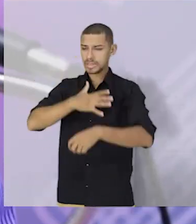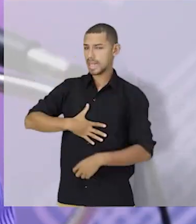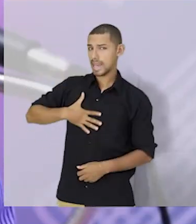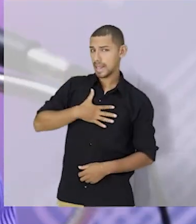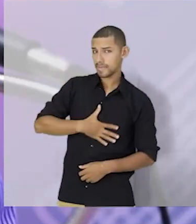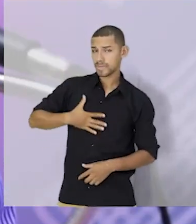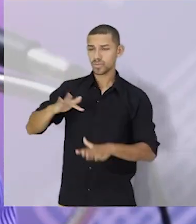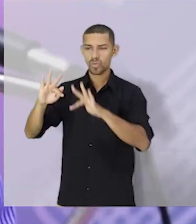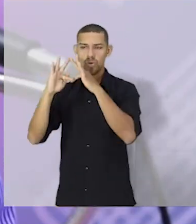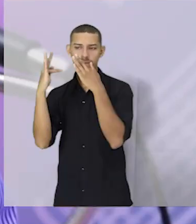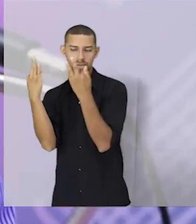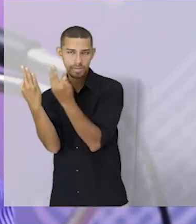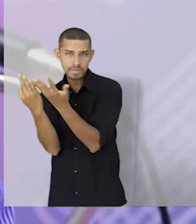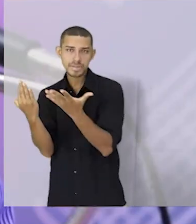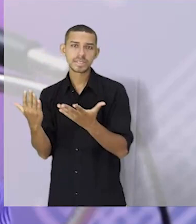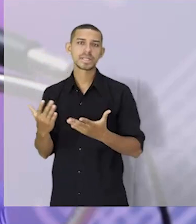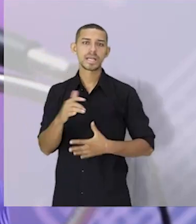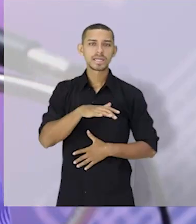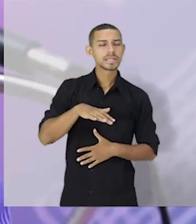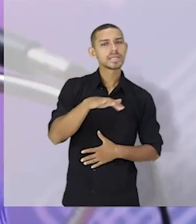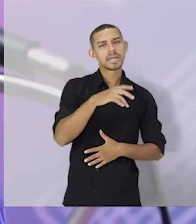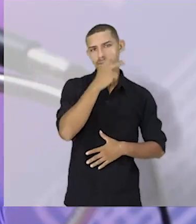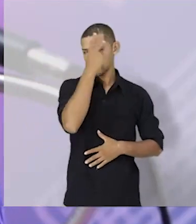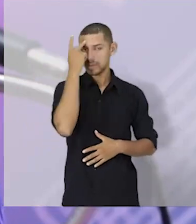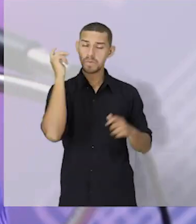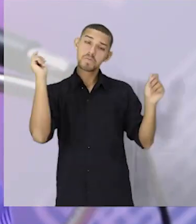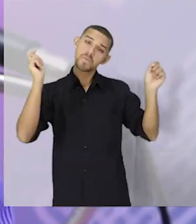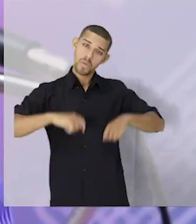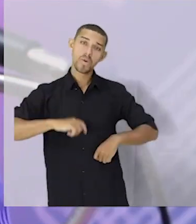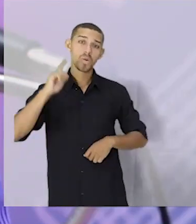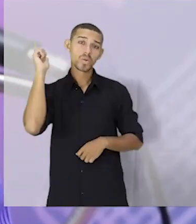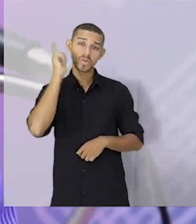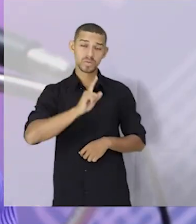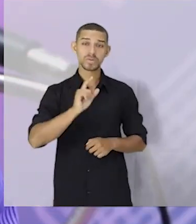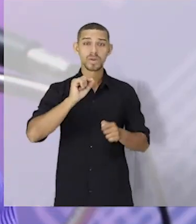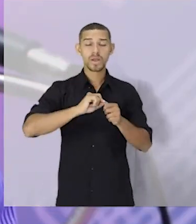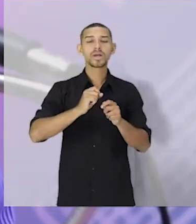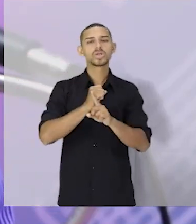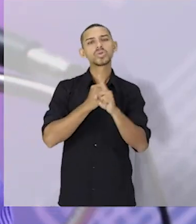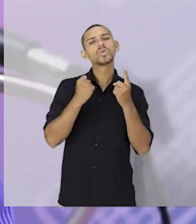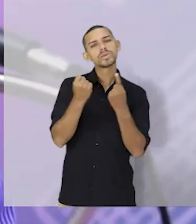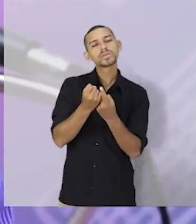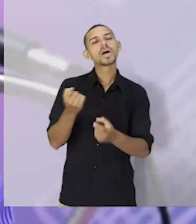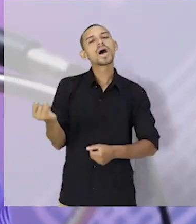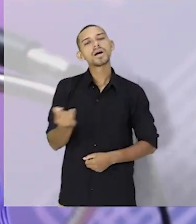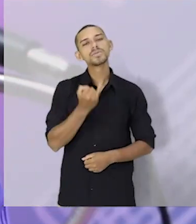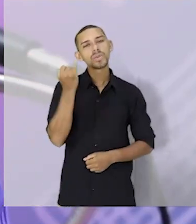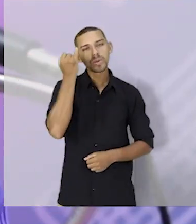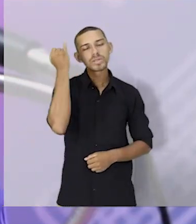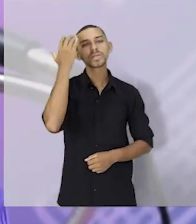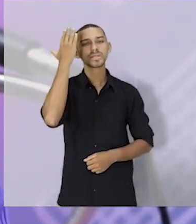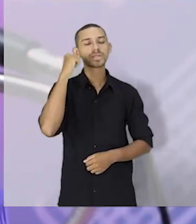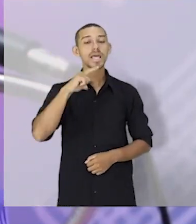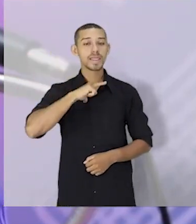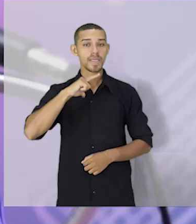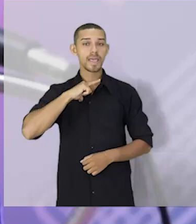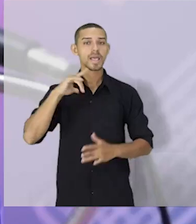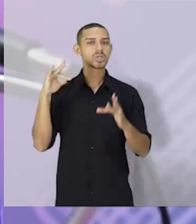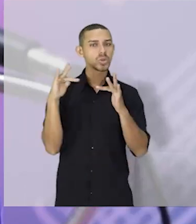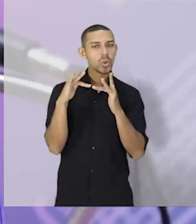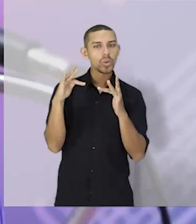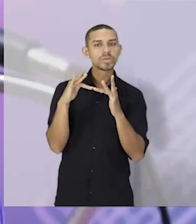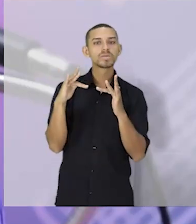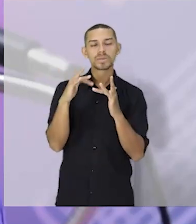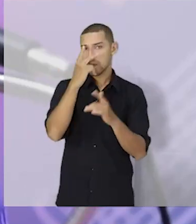com a família, o horário que você pode fazer algo mesmo social. É importante ter esse contato, as